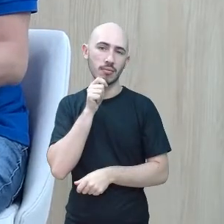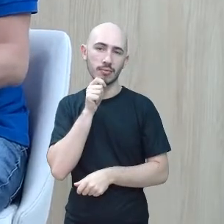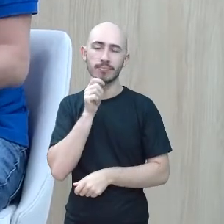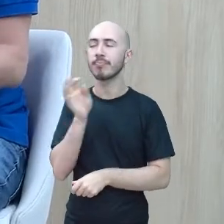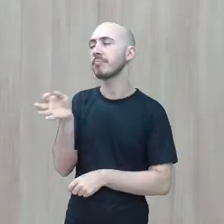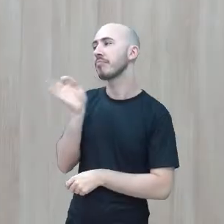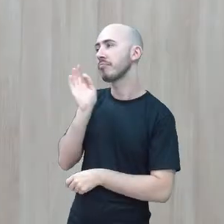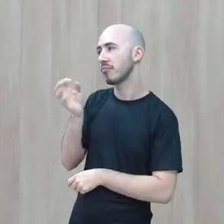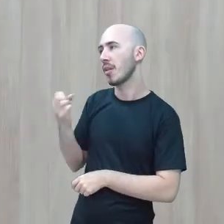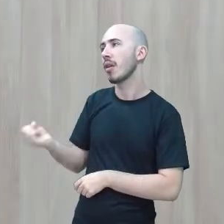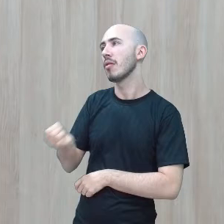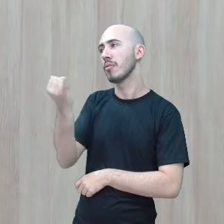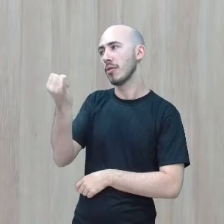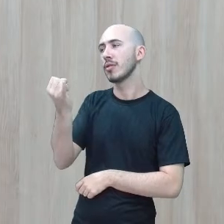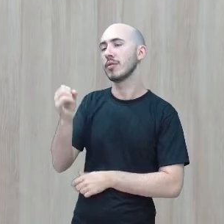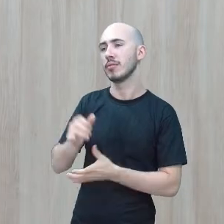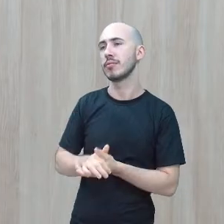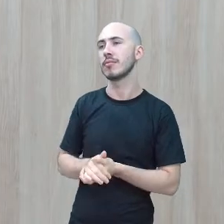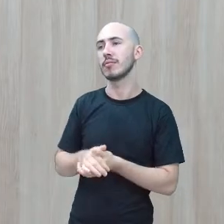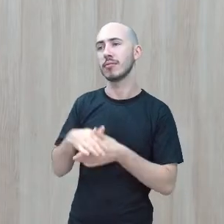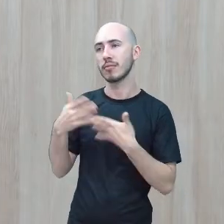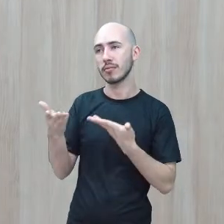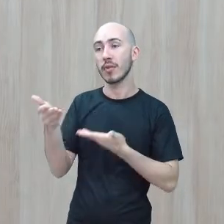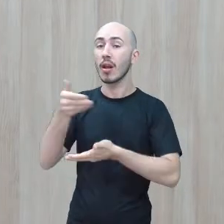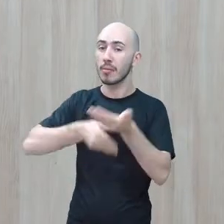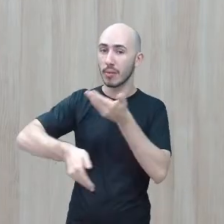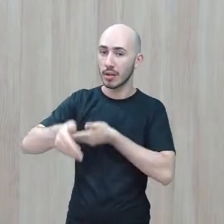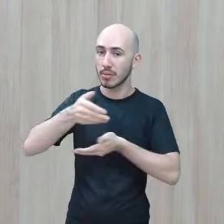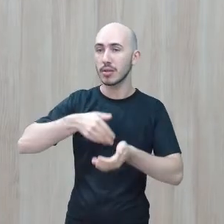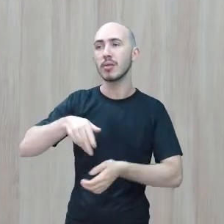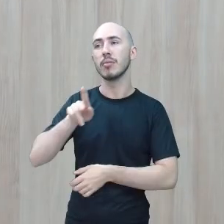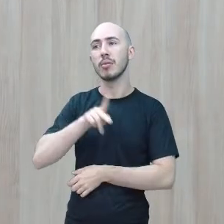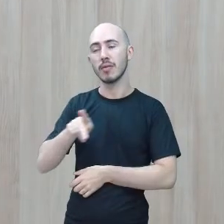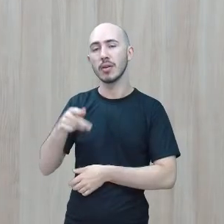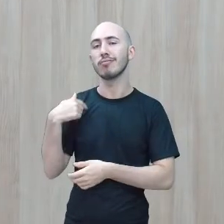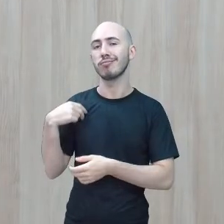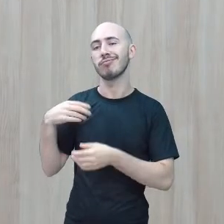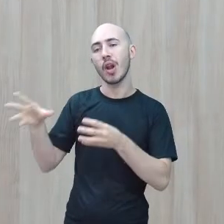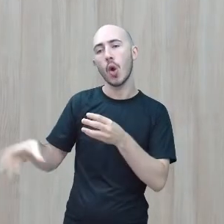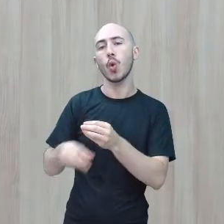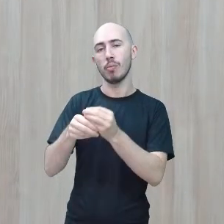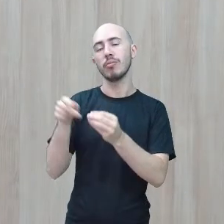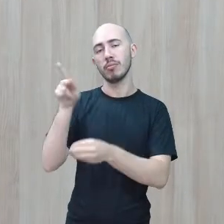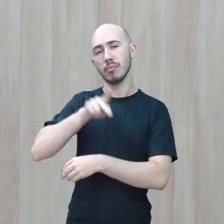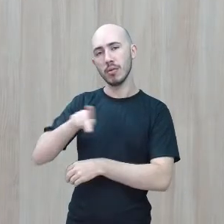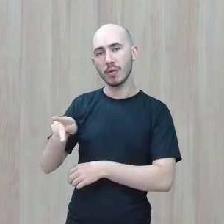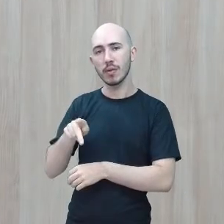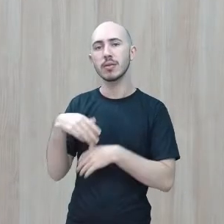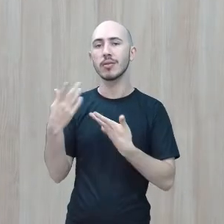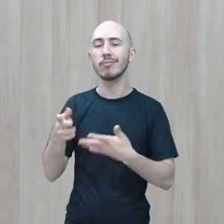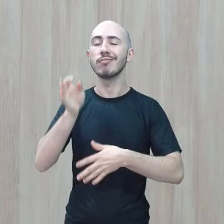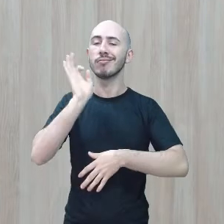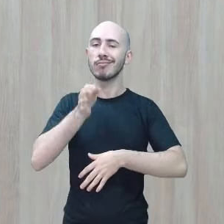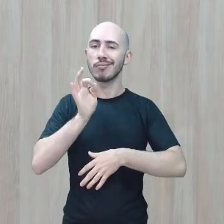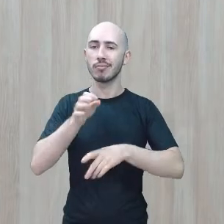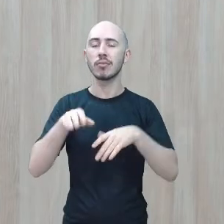Exatamente, muito importante aqui a participação, a colocação aí do professor, porque é justamente